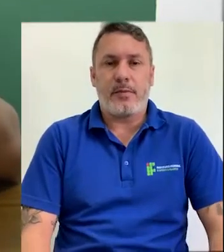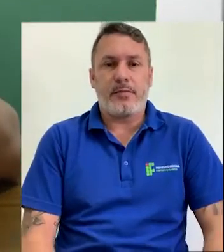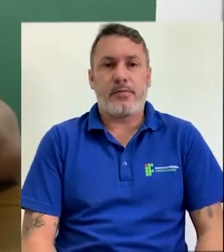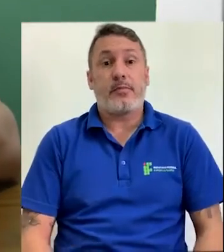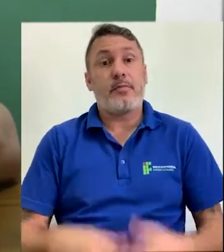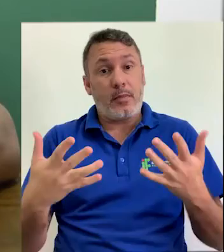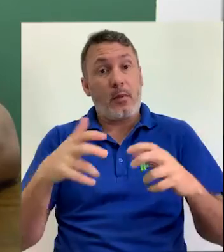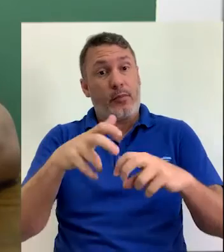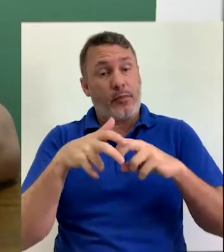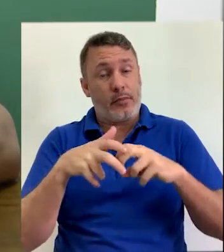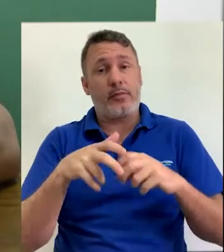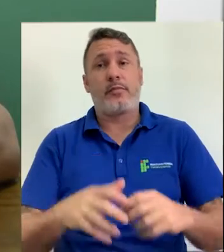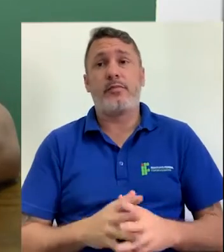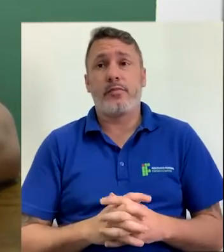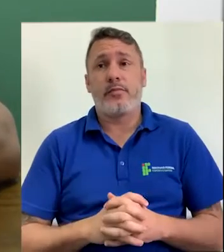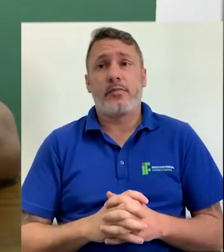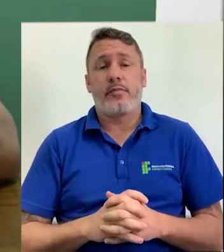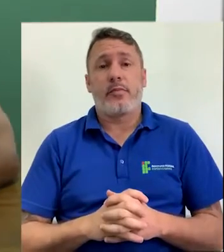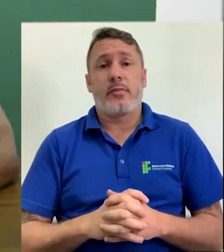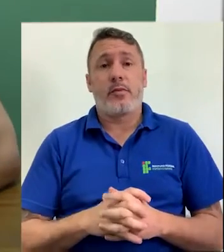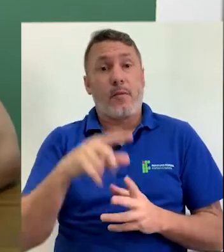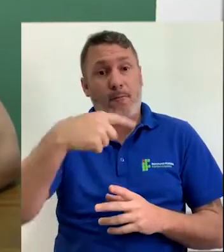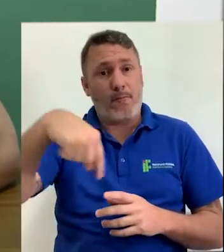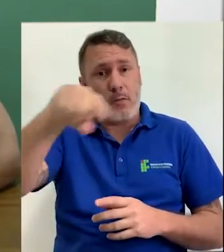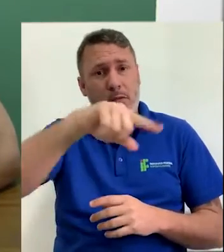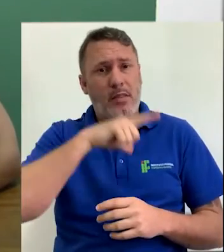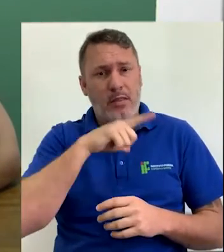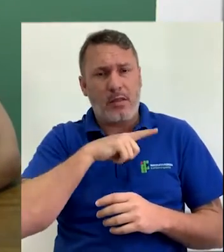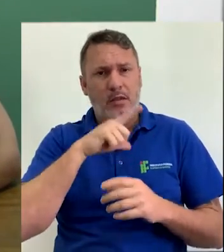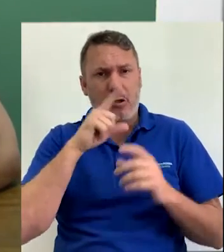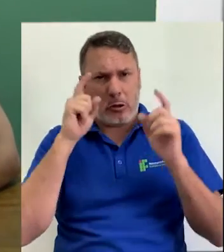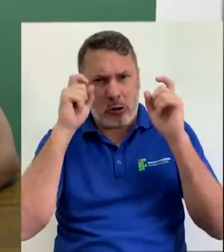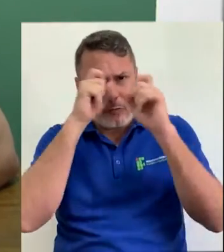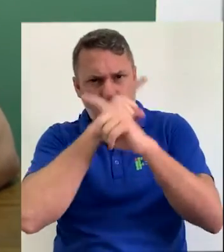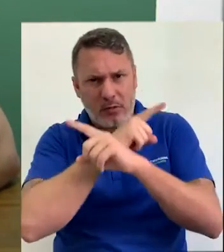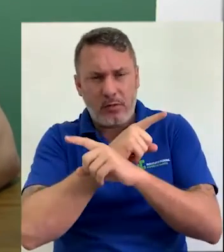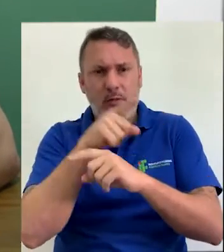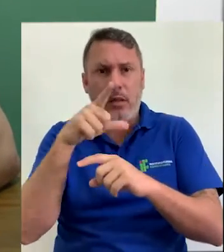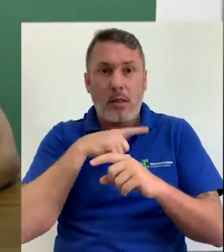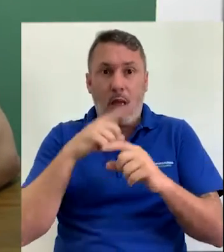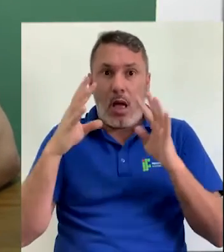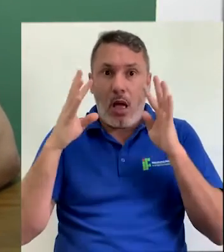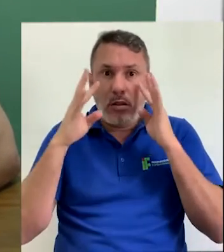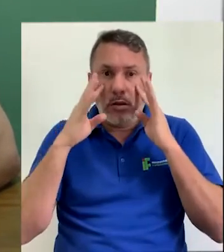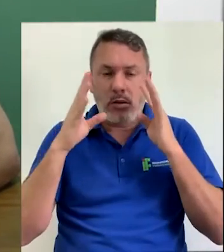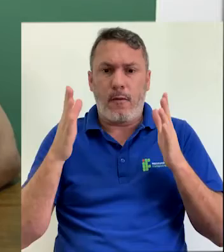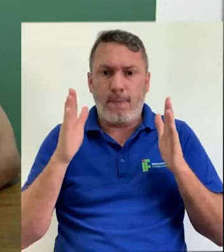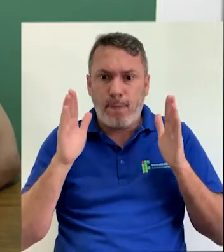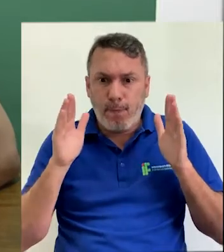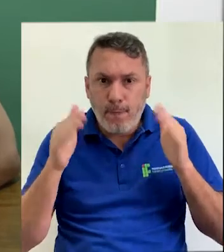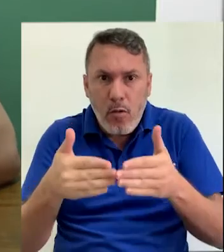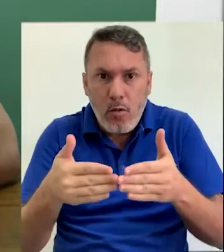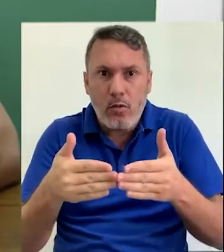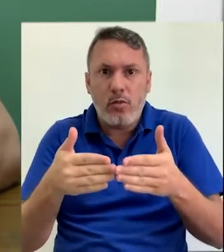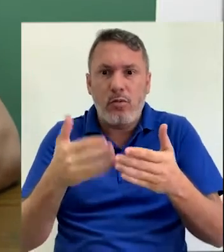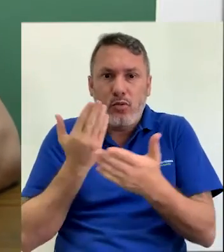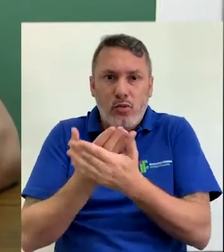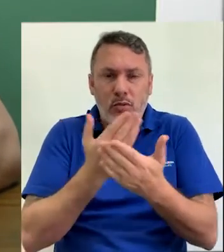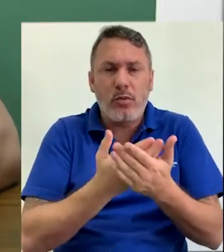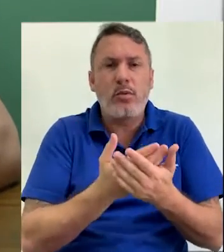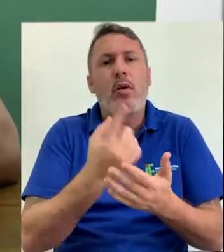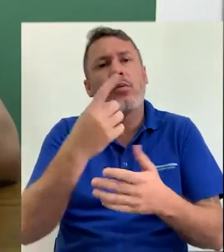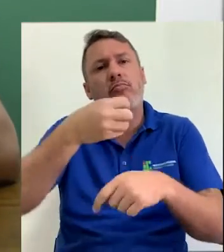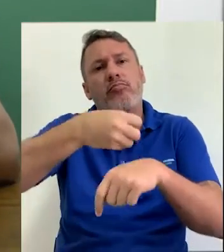para aqueles e aquelas que têm dificuldade em concentração e foco, a dica